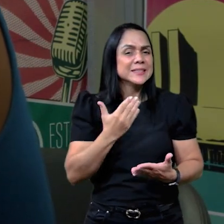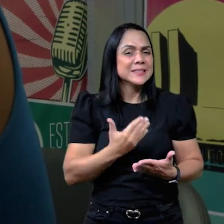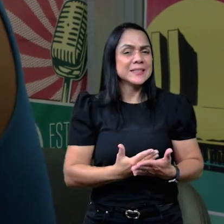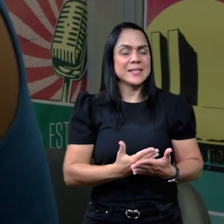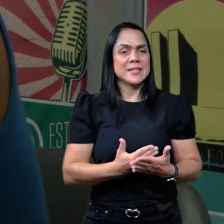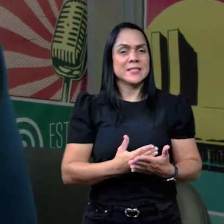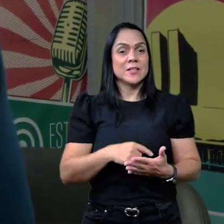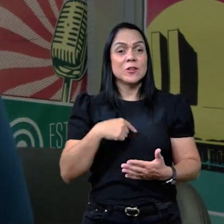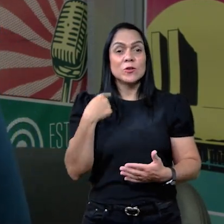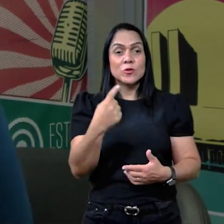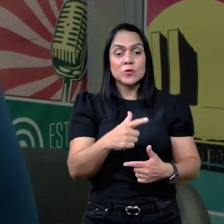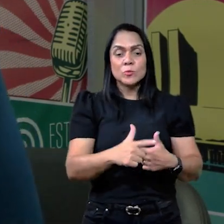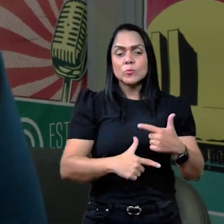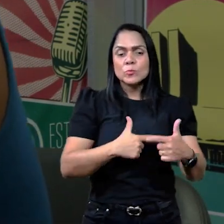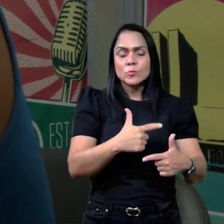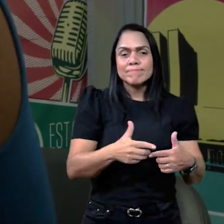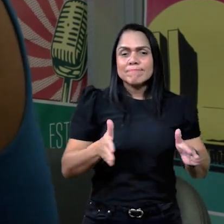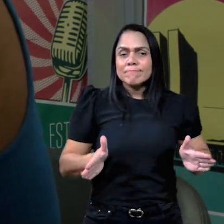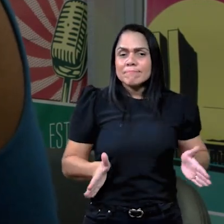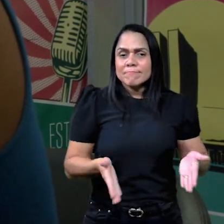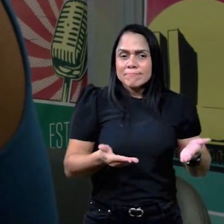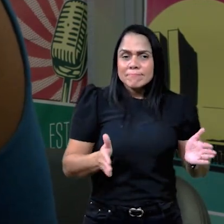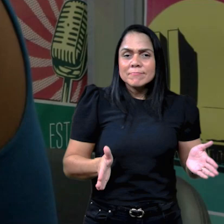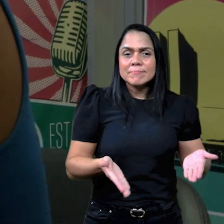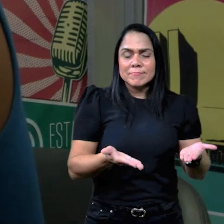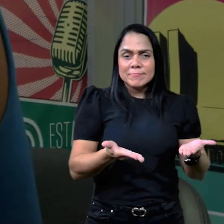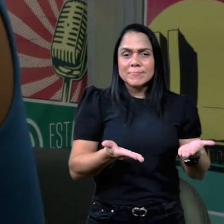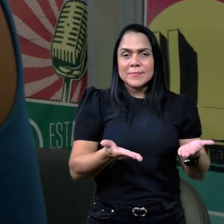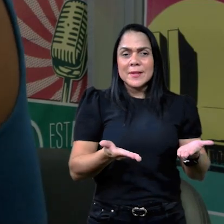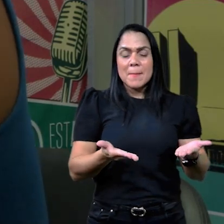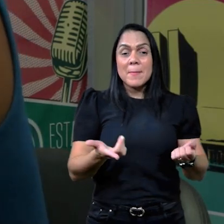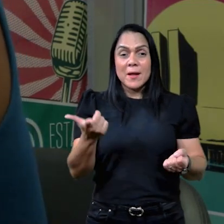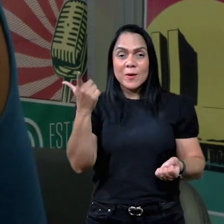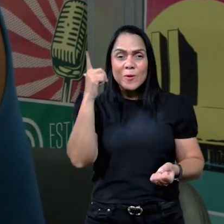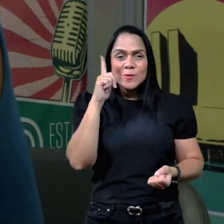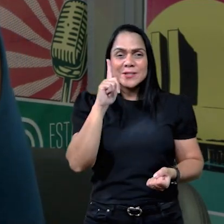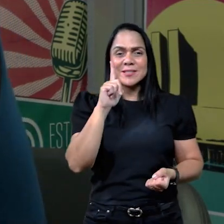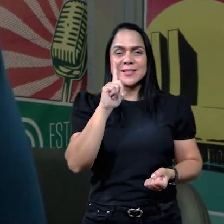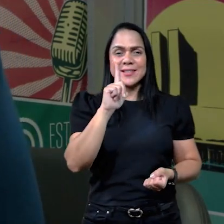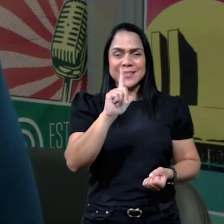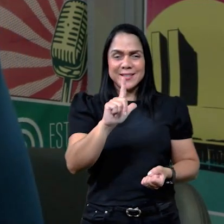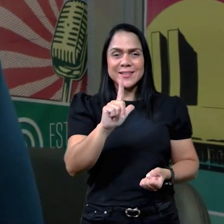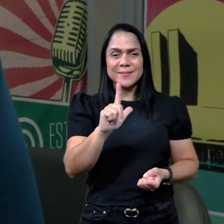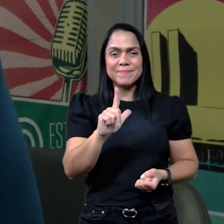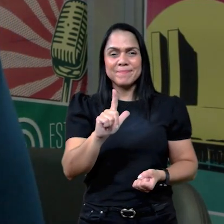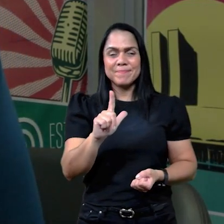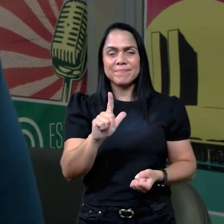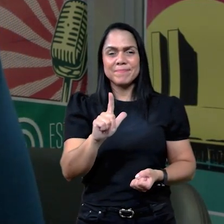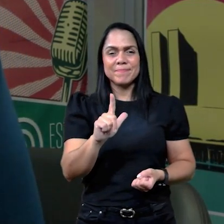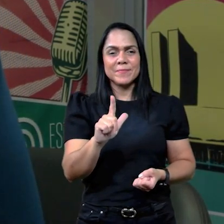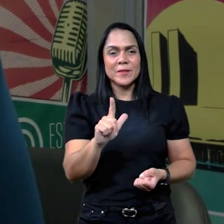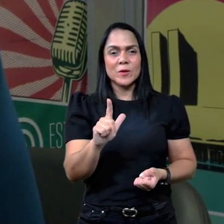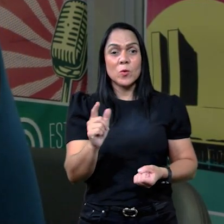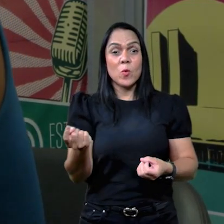certeza. A gente tem trabalhado nesse sentido, né, para que a gente consiga ter